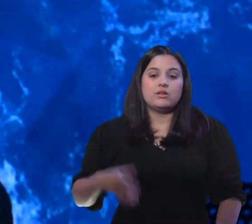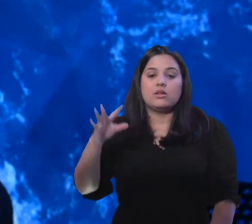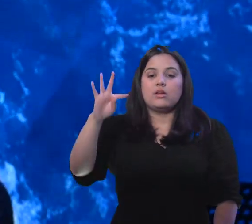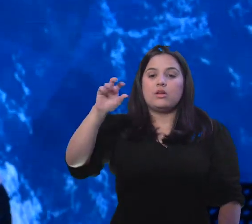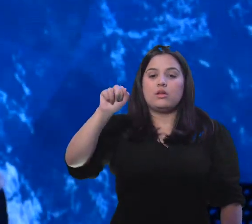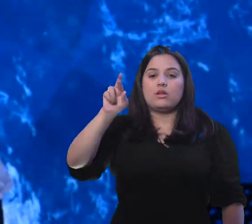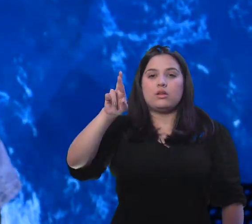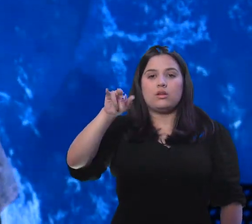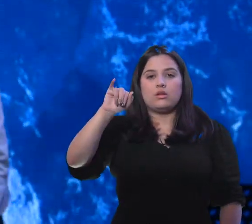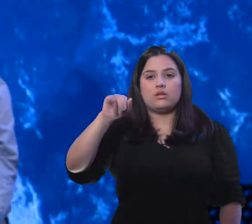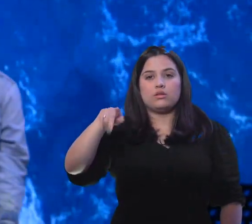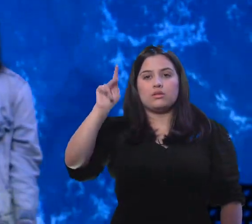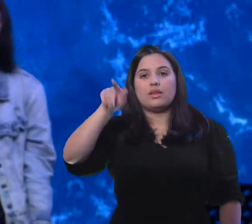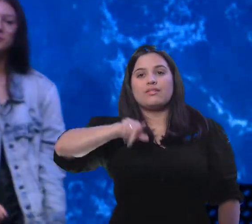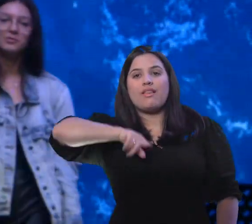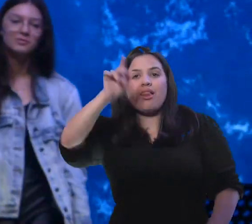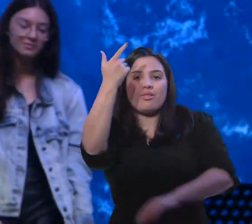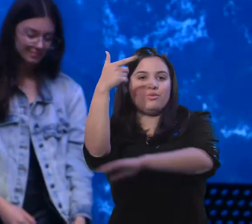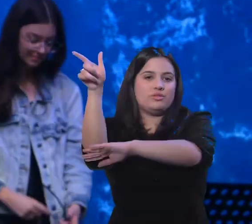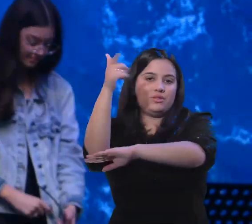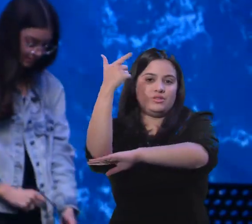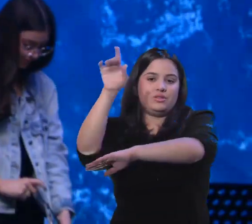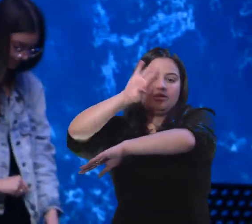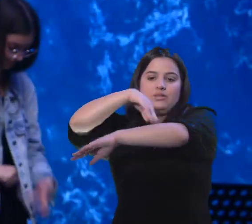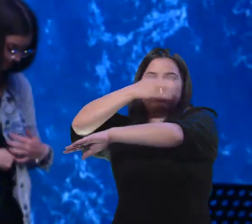nos Legendários, está lá na montanha.